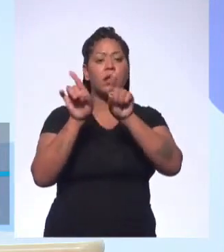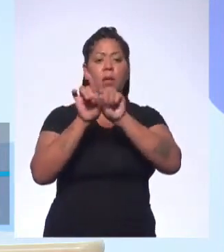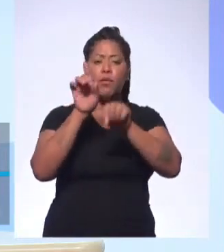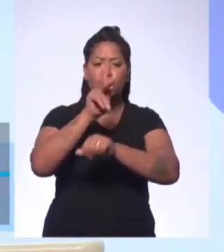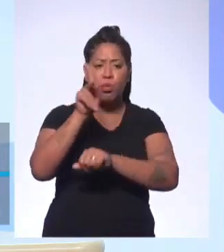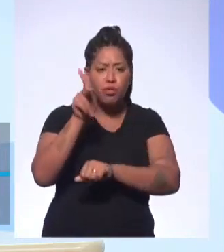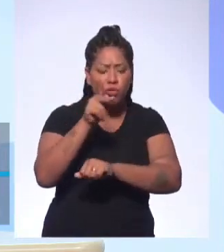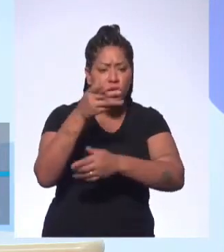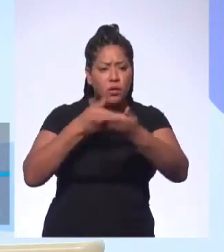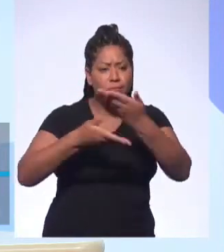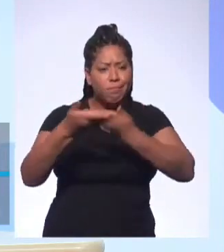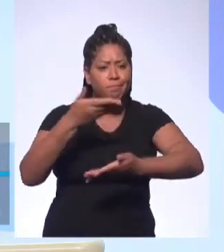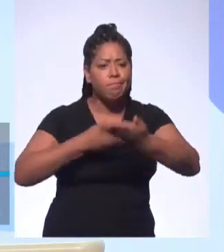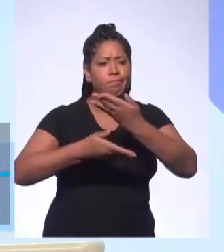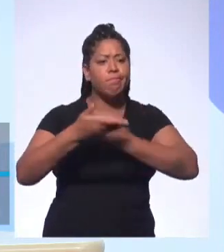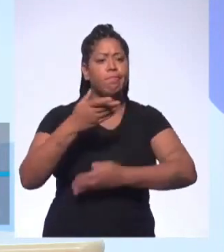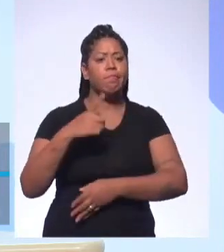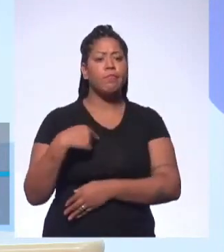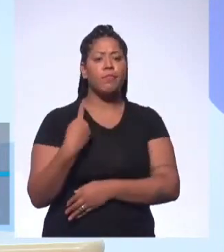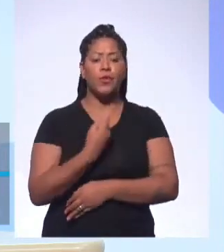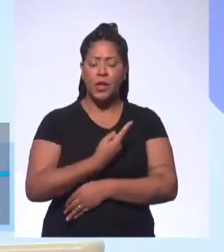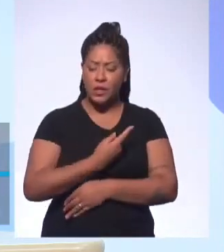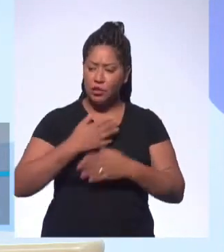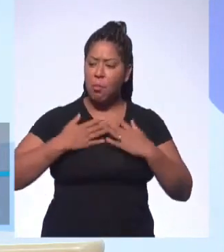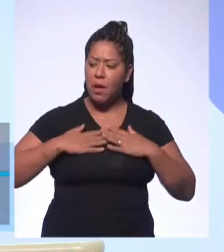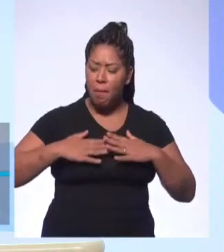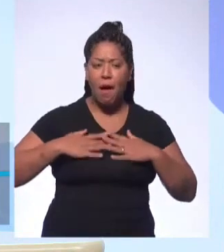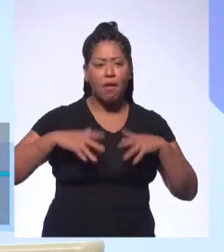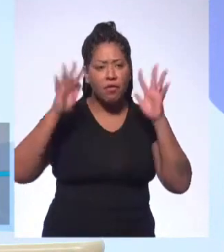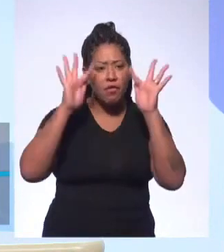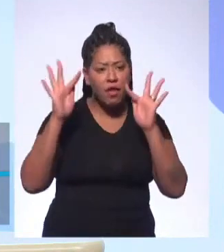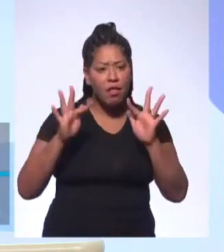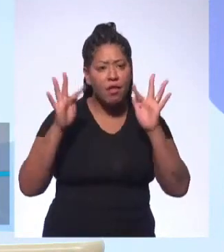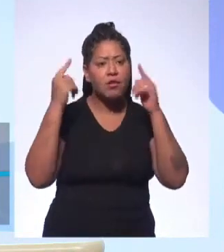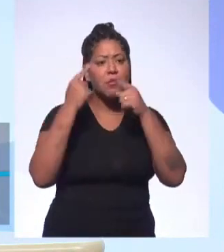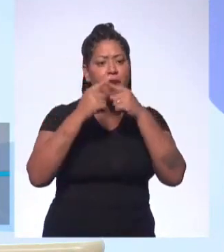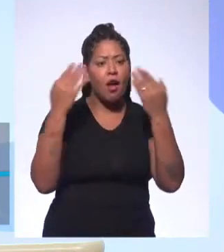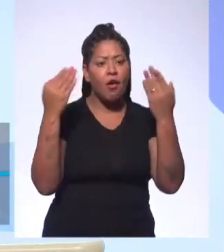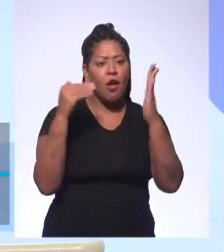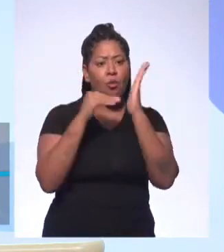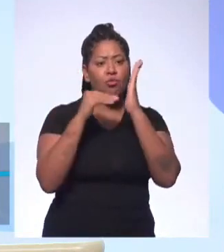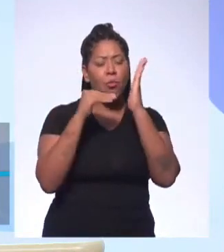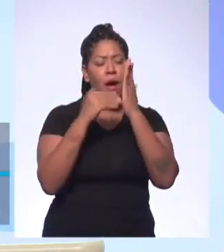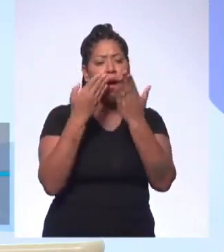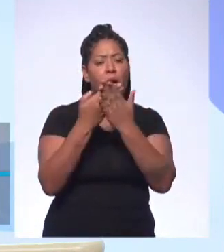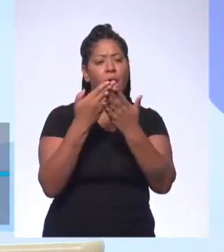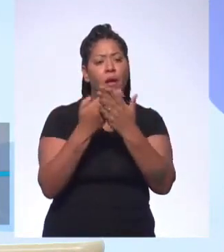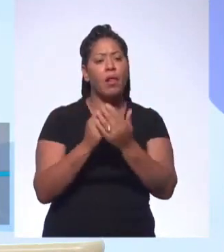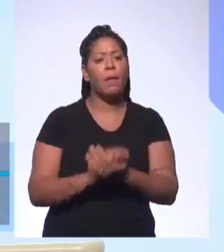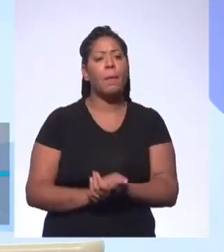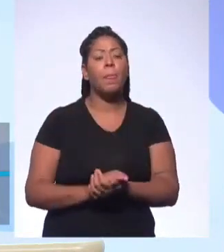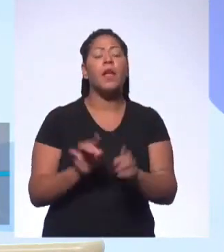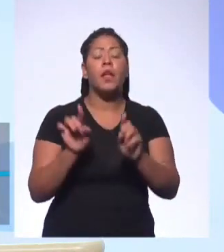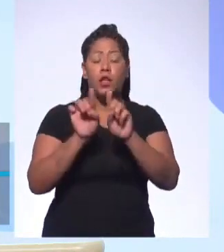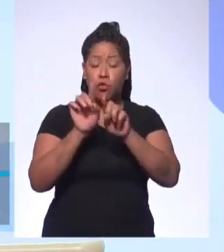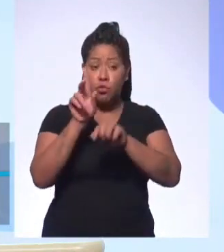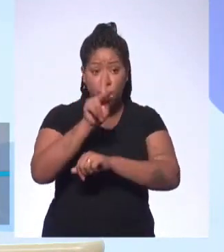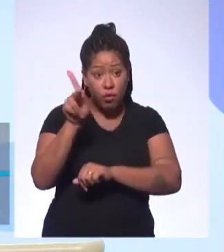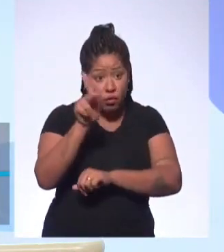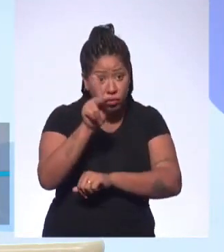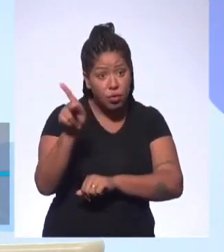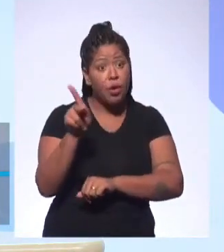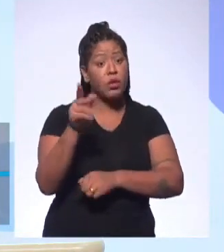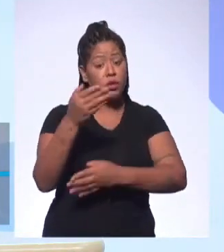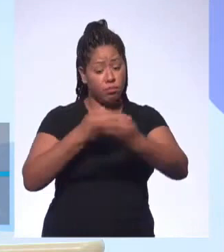que nos deixa extremamente à vontade. Aqui vários colocando aqui Feliz Natal, é a última aula do ano e tudo mais, Opa, mas também colocando as respostas. Por exemplo, a professora